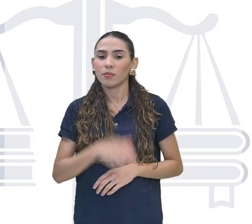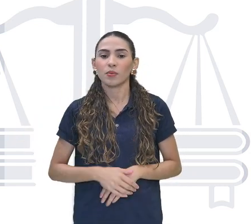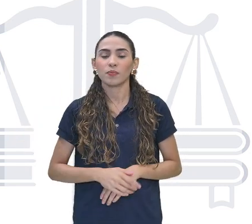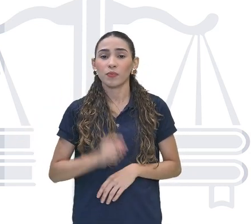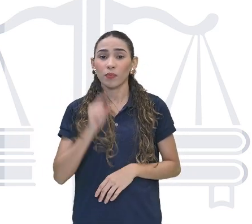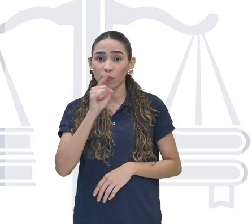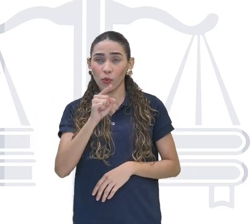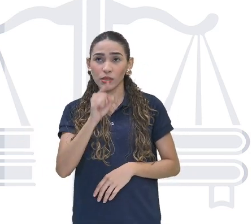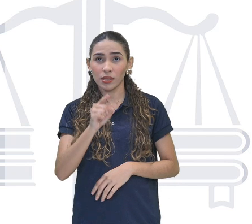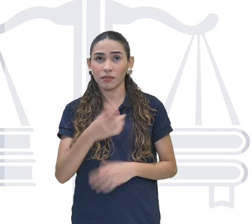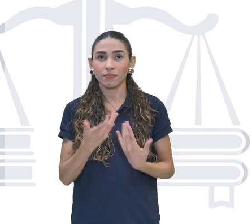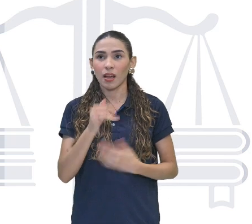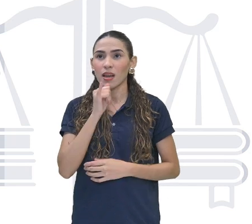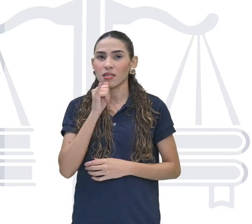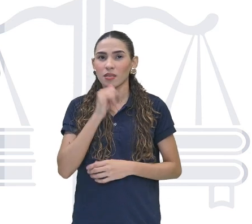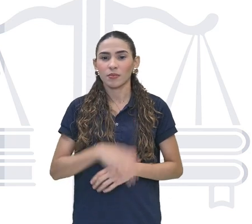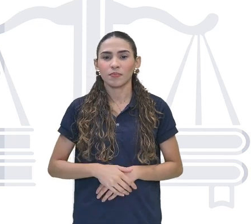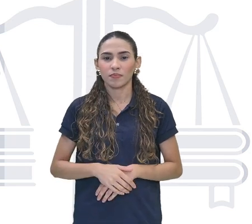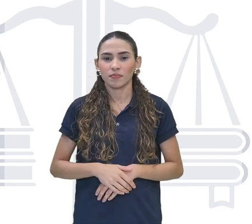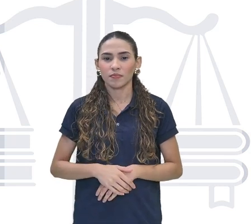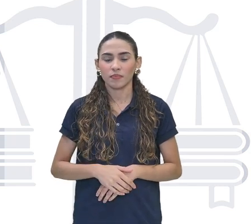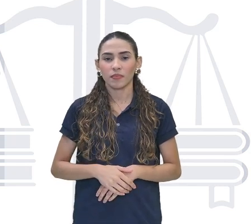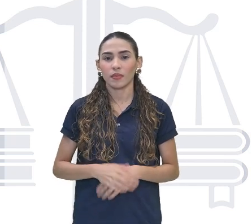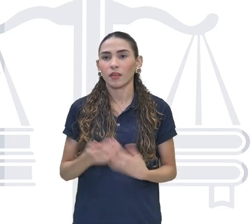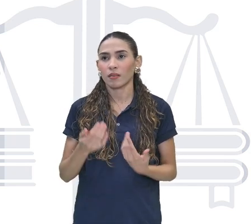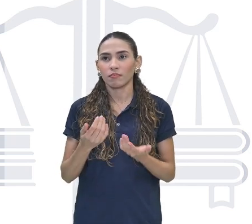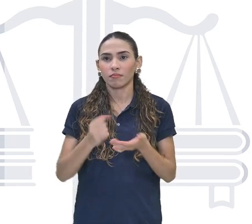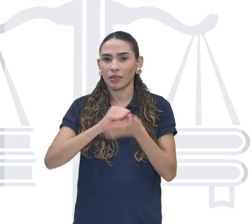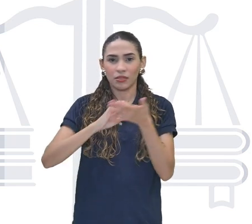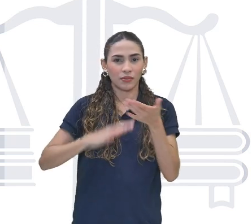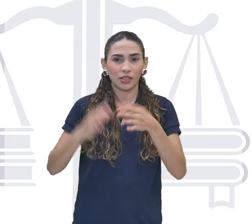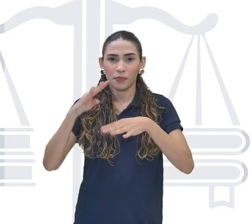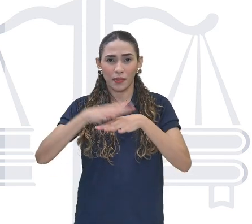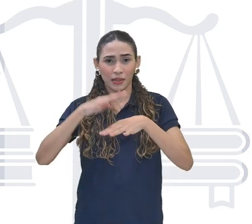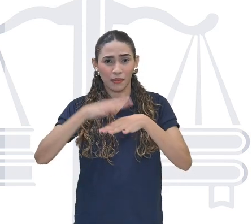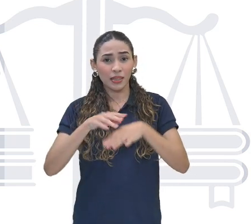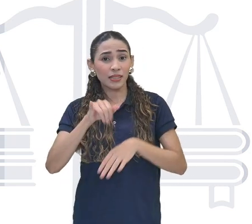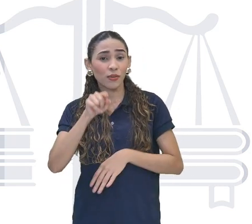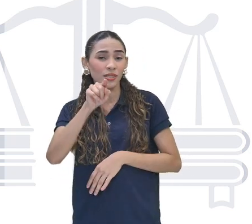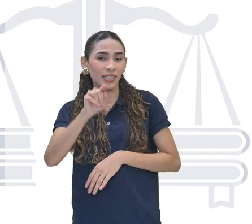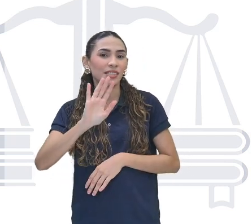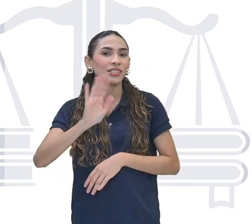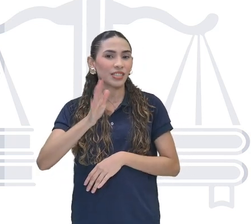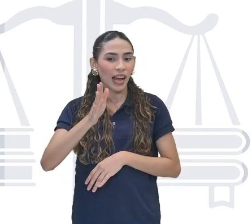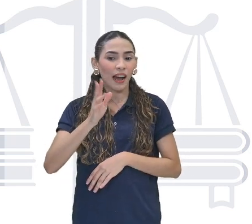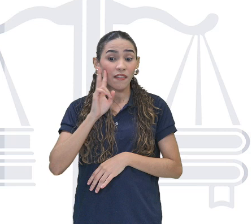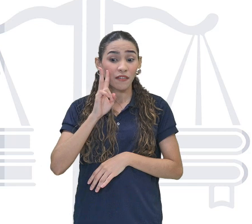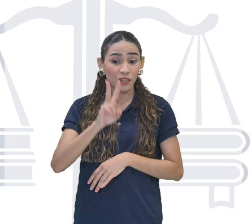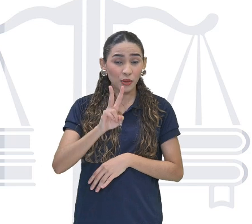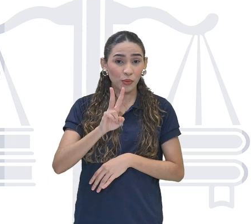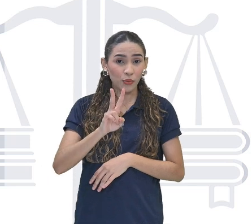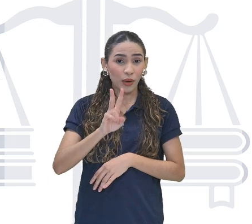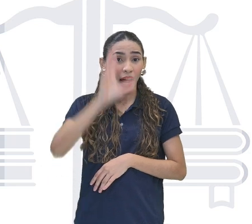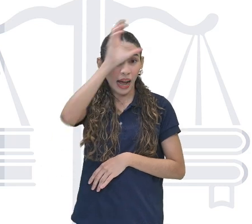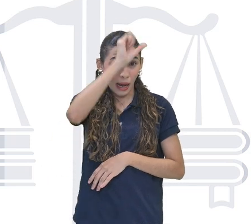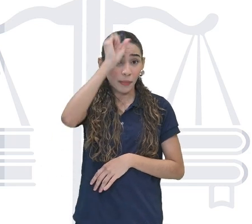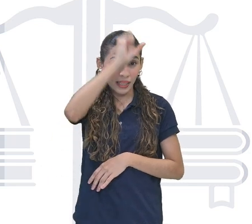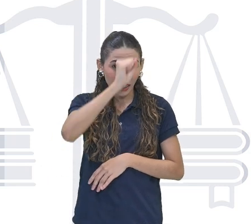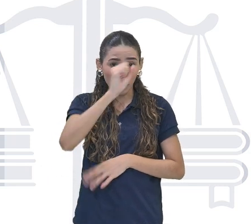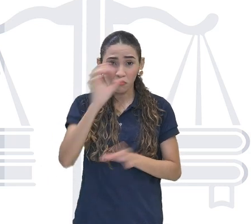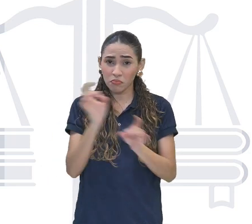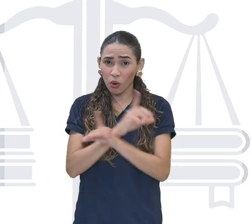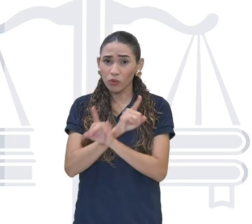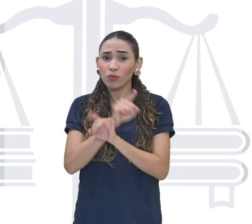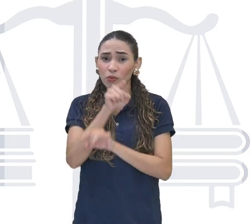é colocado para resolver um exercício de matemática, se você já tiver visto esse conteúdo, você vai